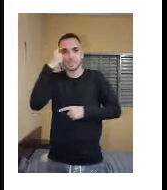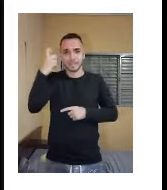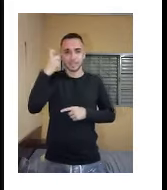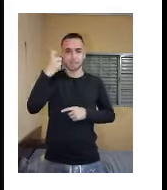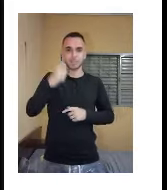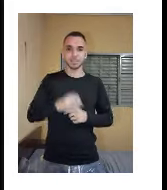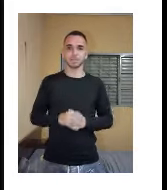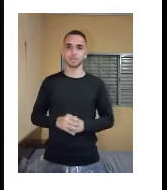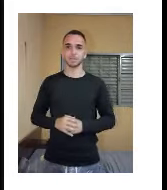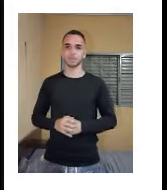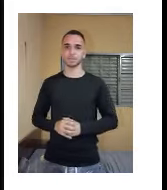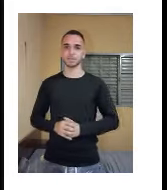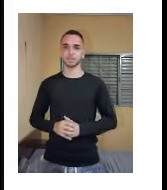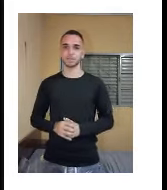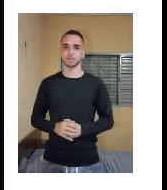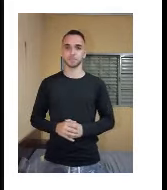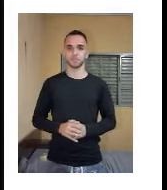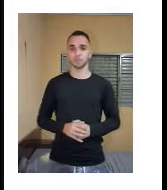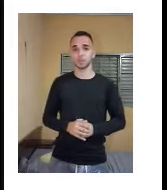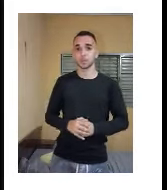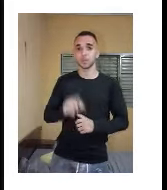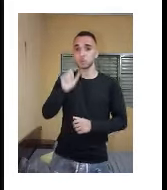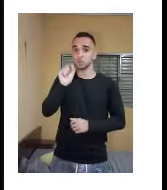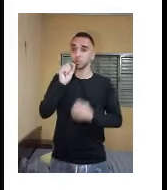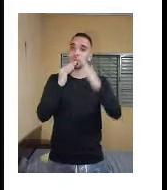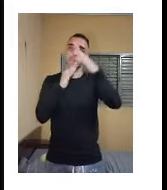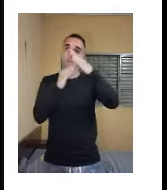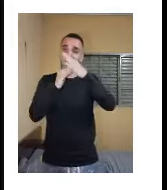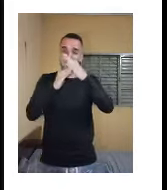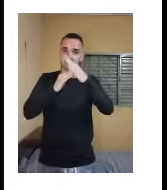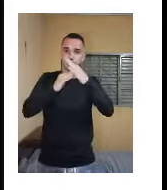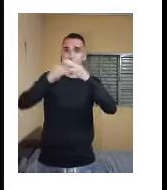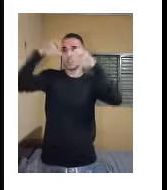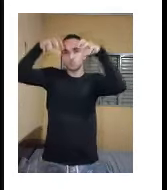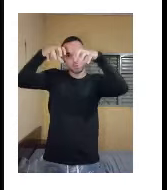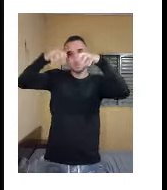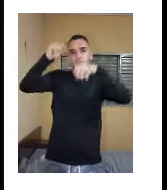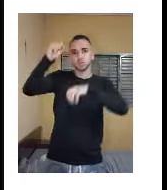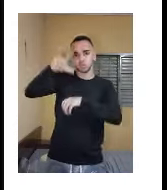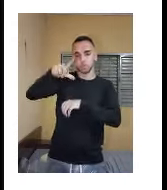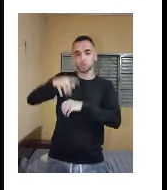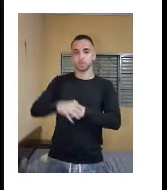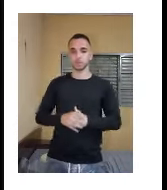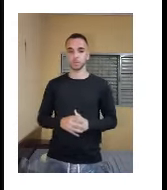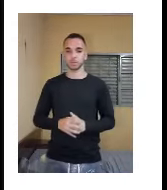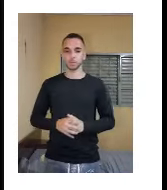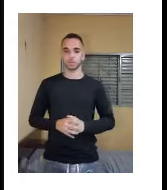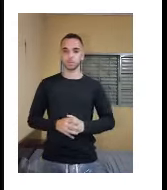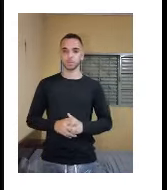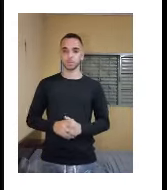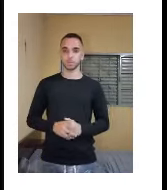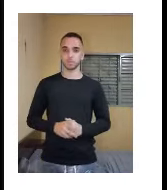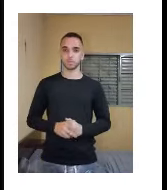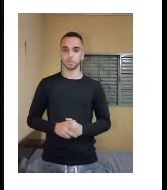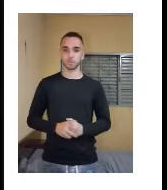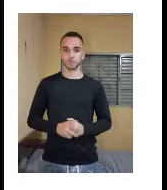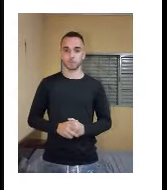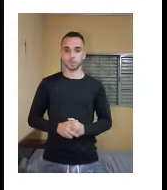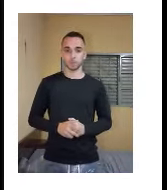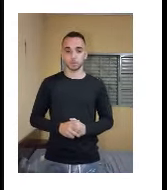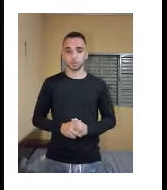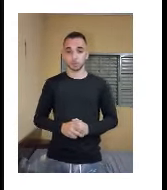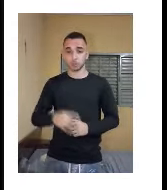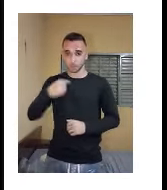E quando eu falo desse sistema climático, os diferentes aspectos, eu estou trazendo, eu estou pontuando a questão